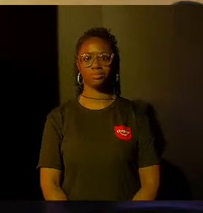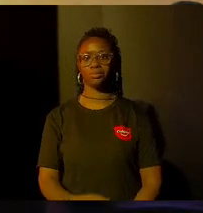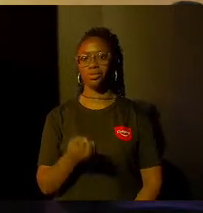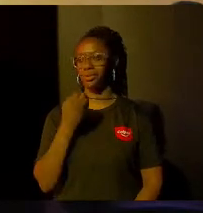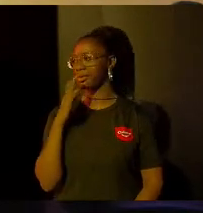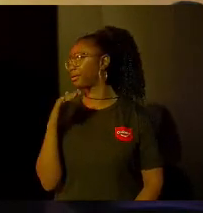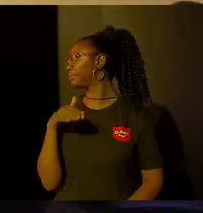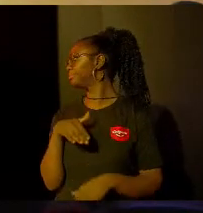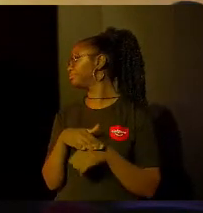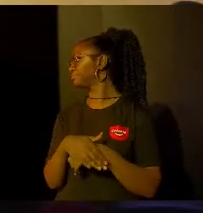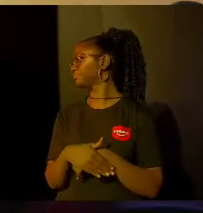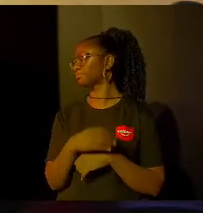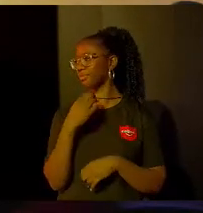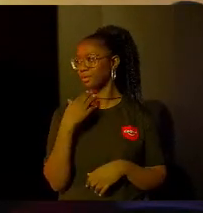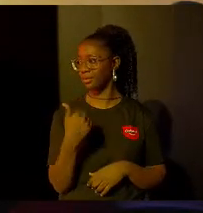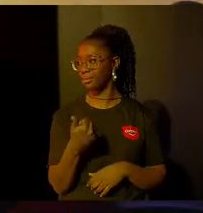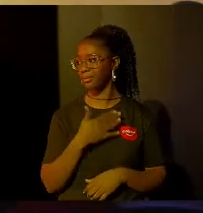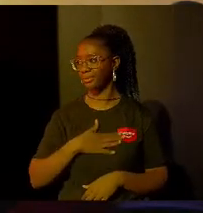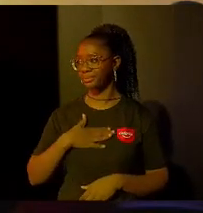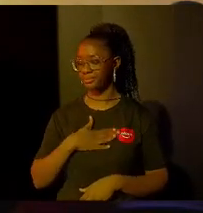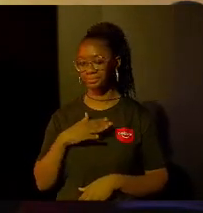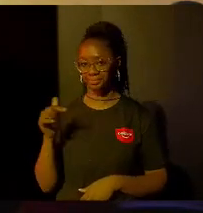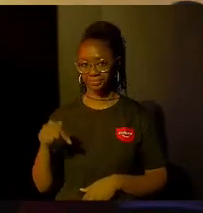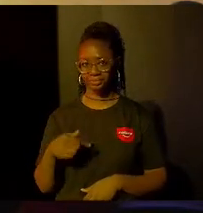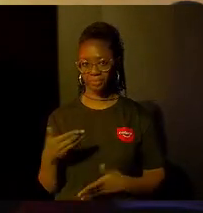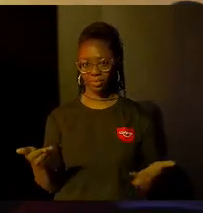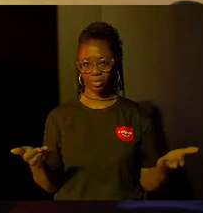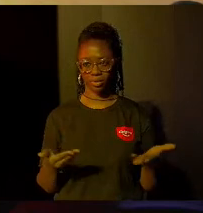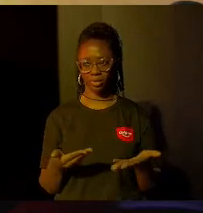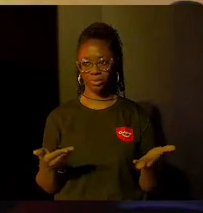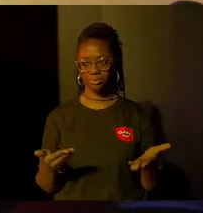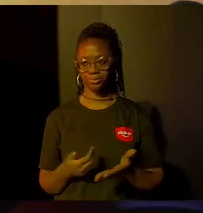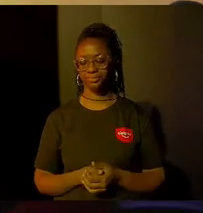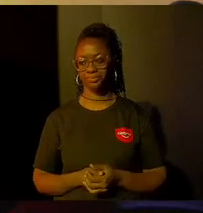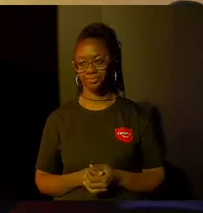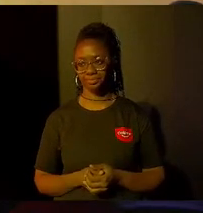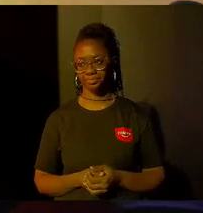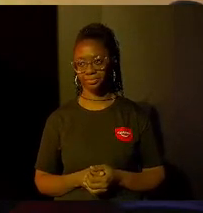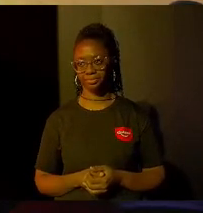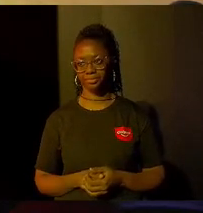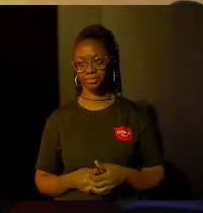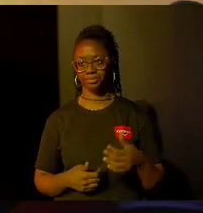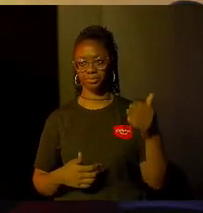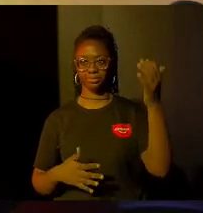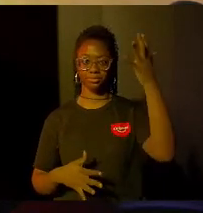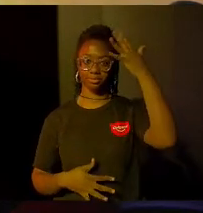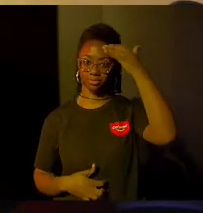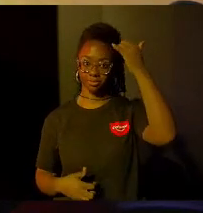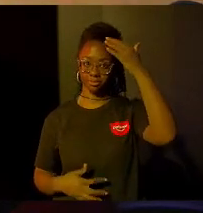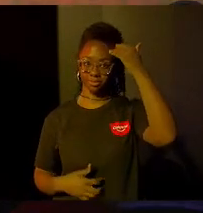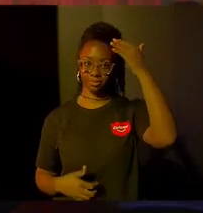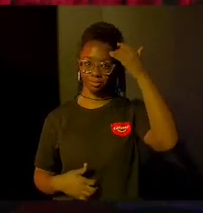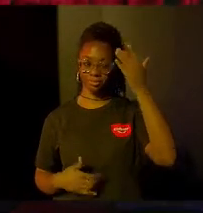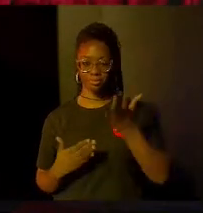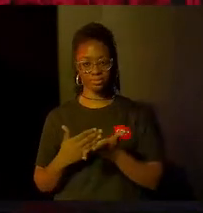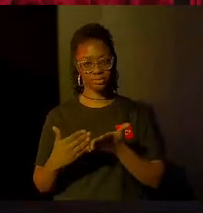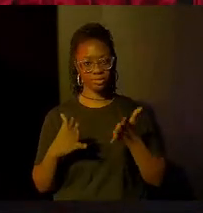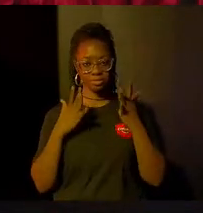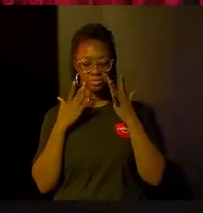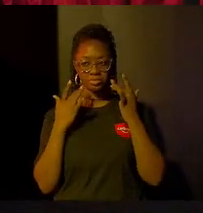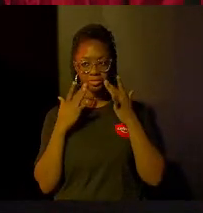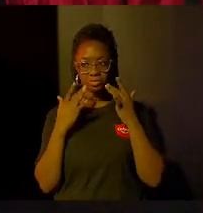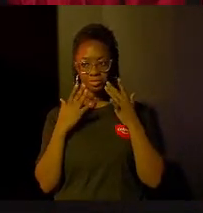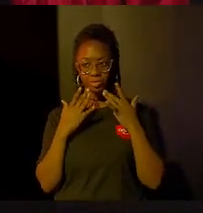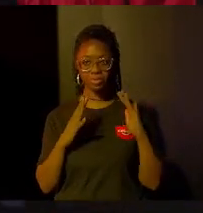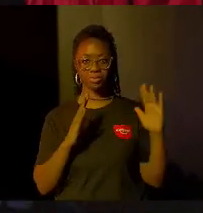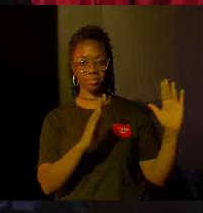bem Prazer tá aqui então macacos começa é uma Peça dividida